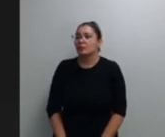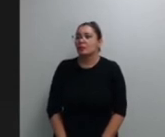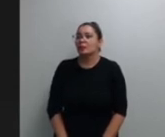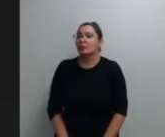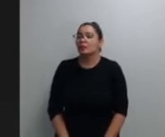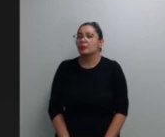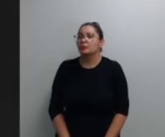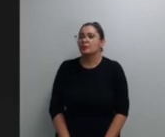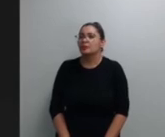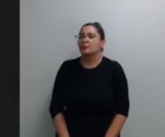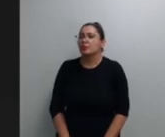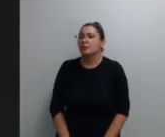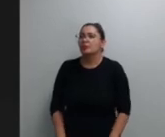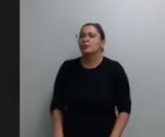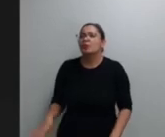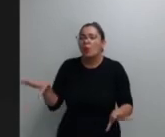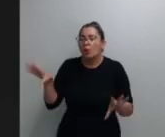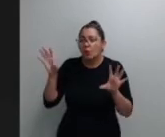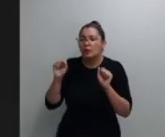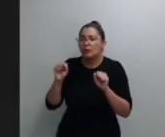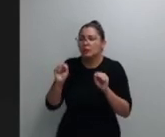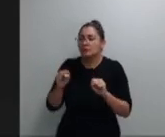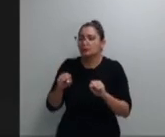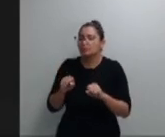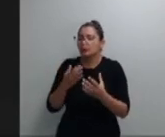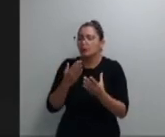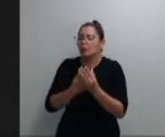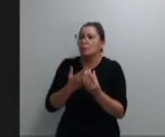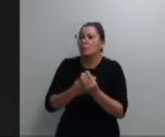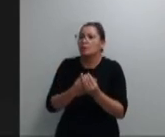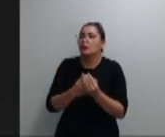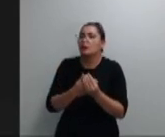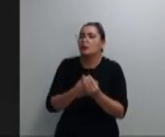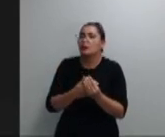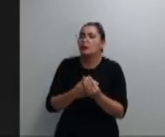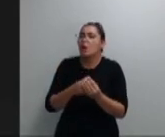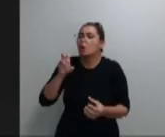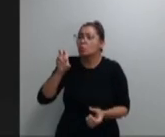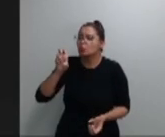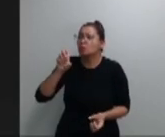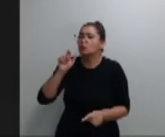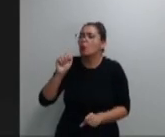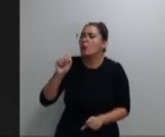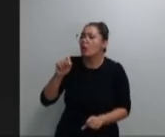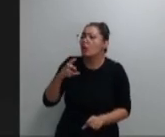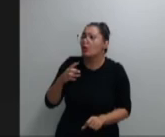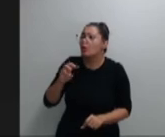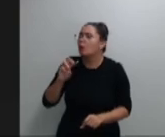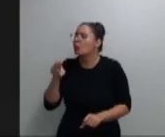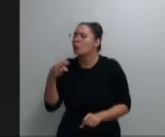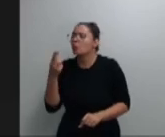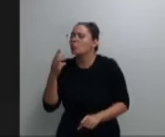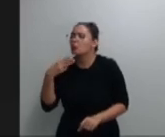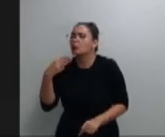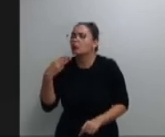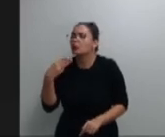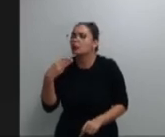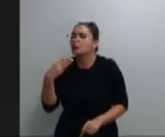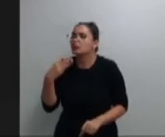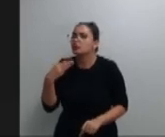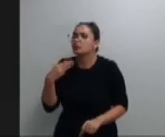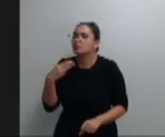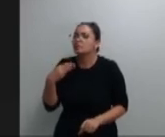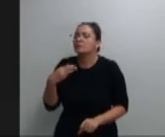uniforme só eu fico vencido é o 5 né não o 3 é o 3 então eu